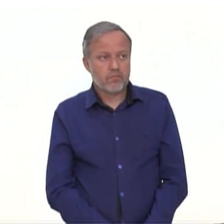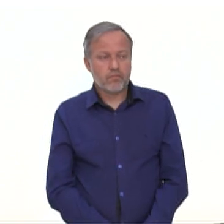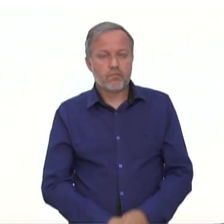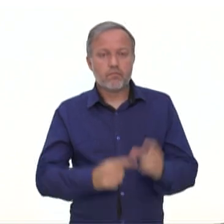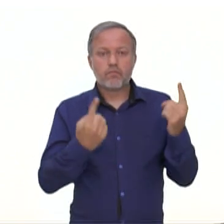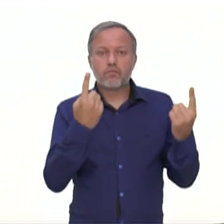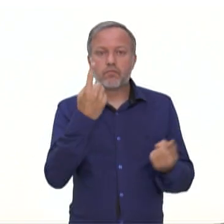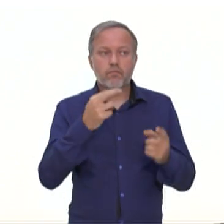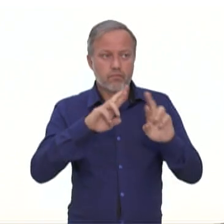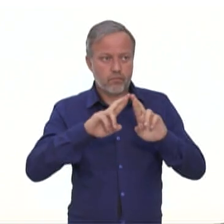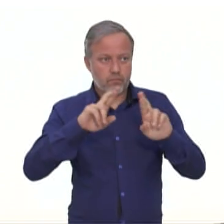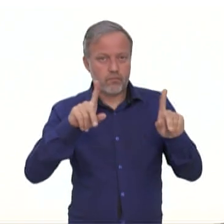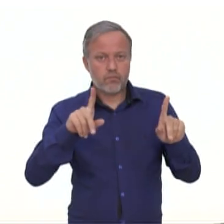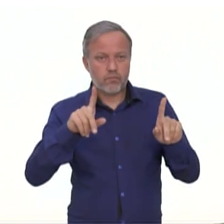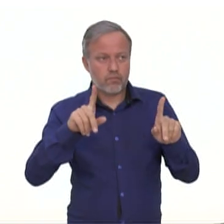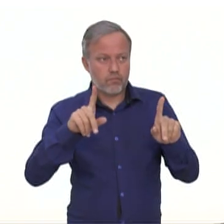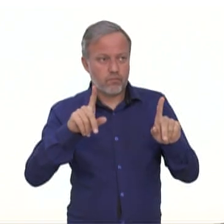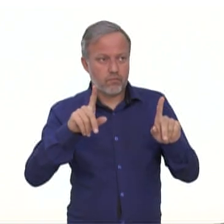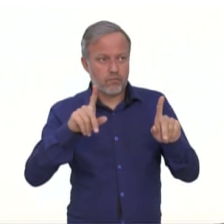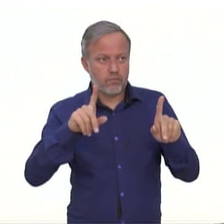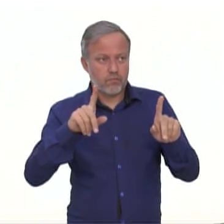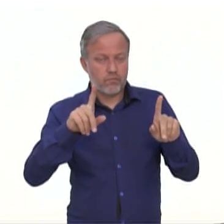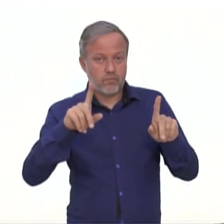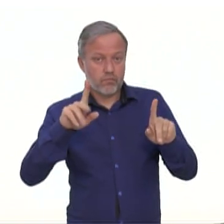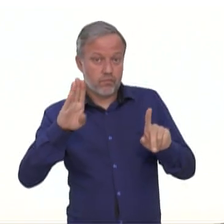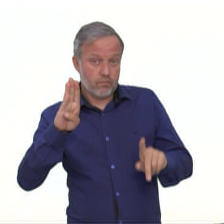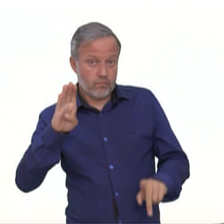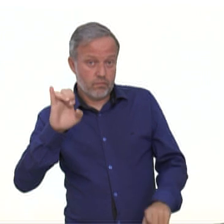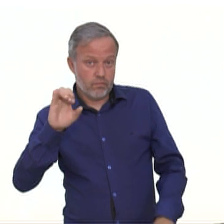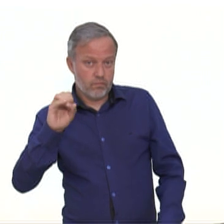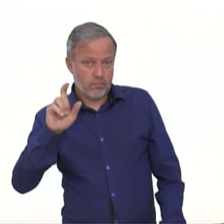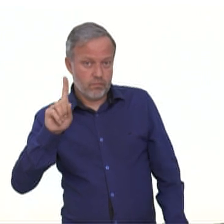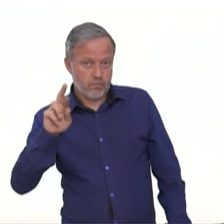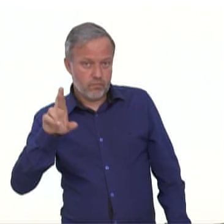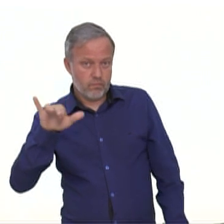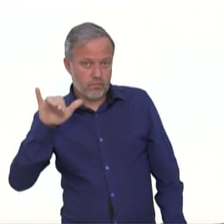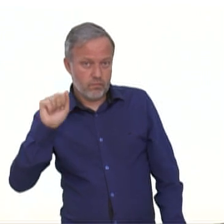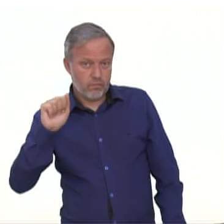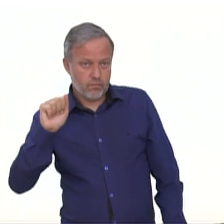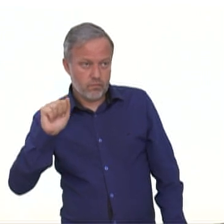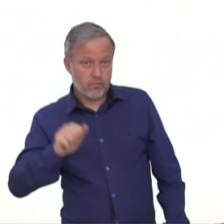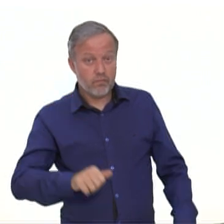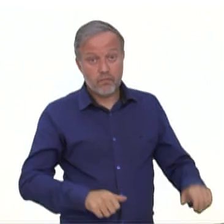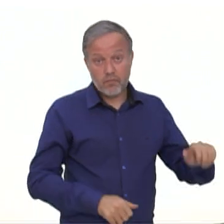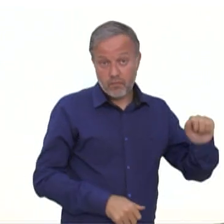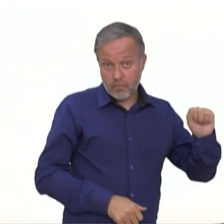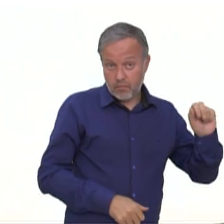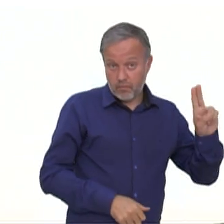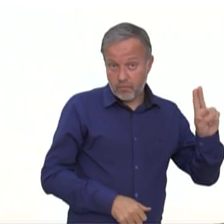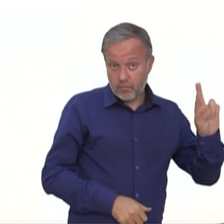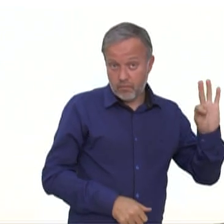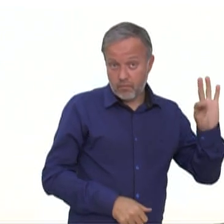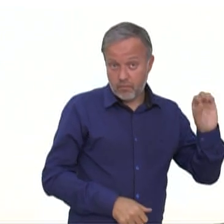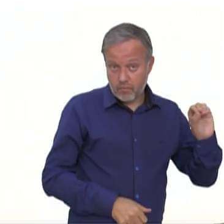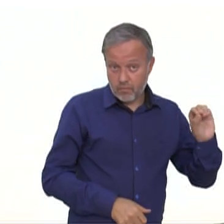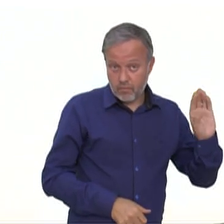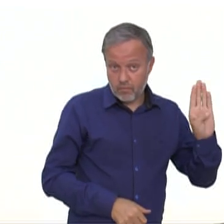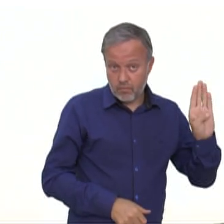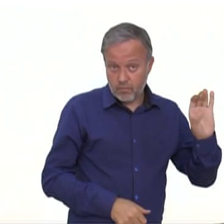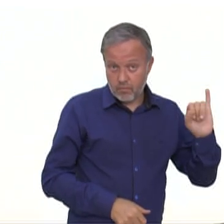Qual a diferença, então, entre uma biografia e uma autobiografia?